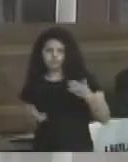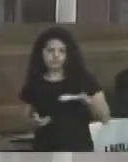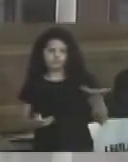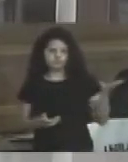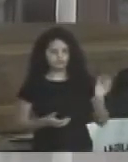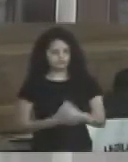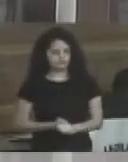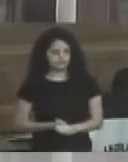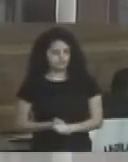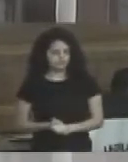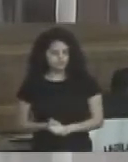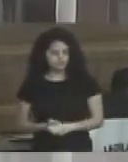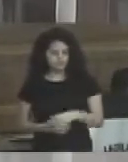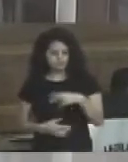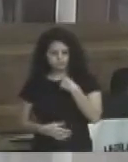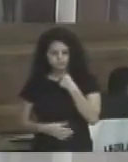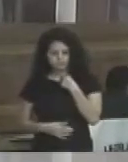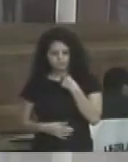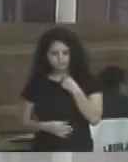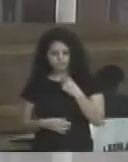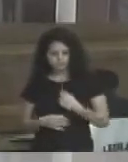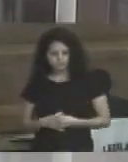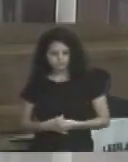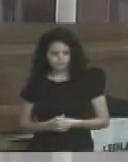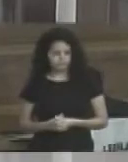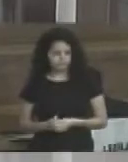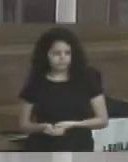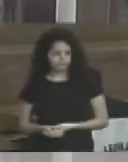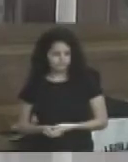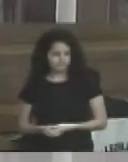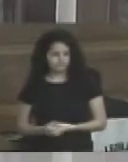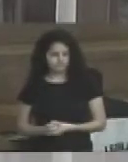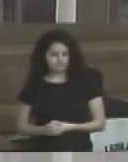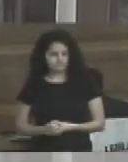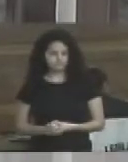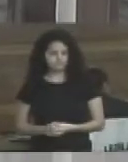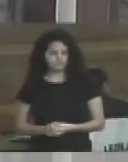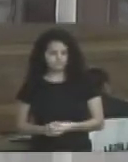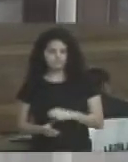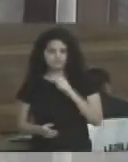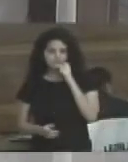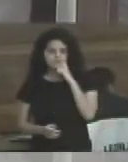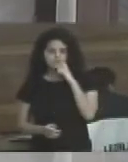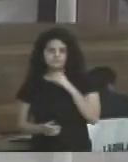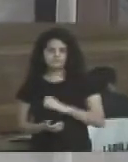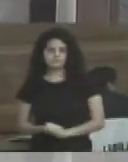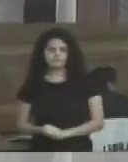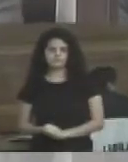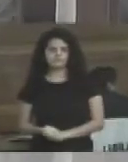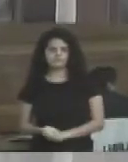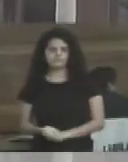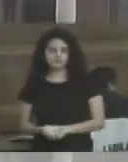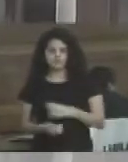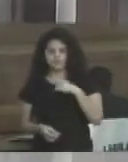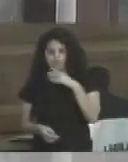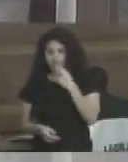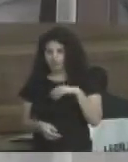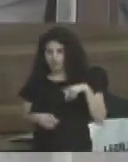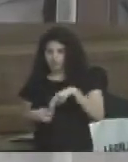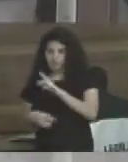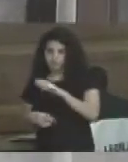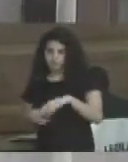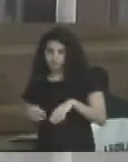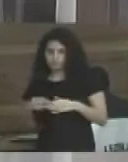Então, houve, às vezes aconteceu uma troca de tiro, questionaram sobre o horário ontem. Ah, foram lá na hora da saída do